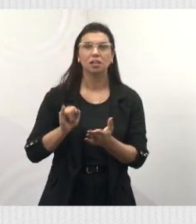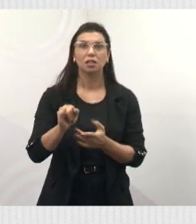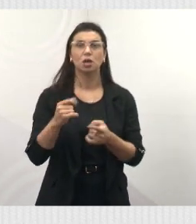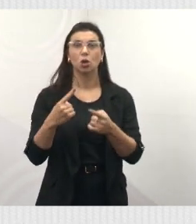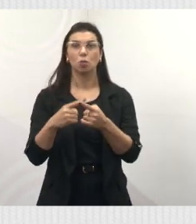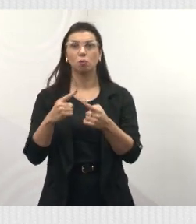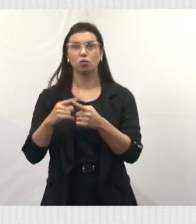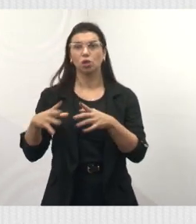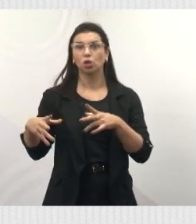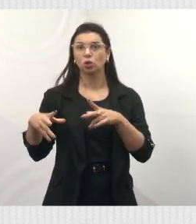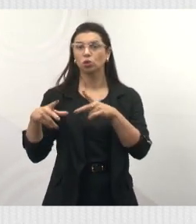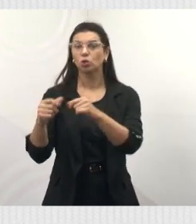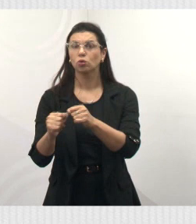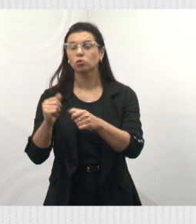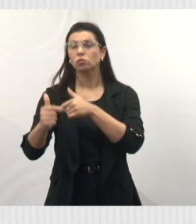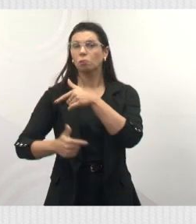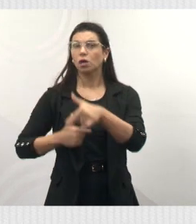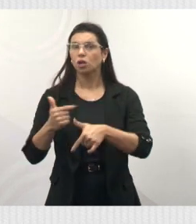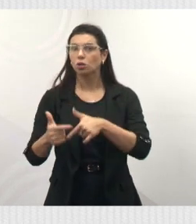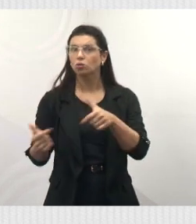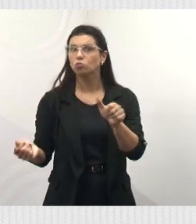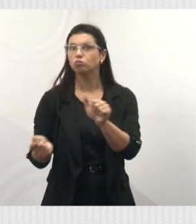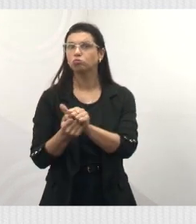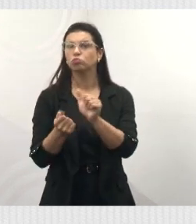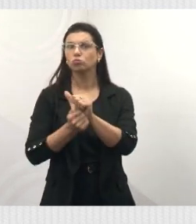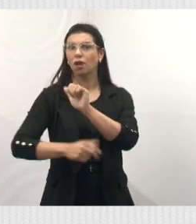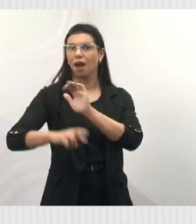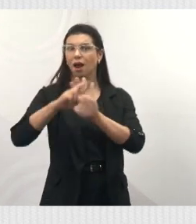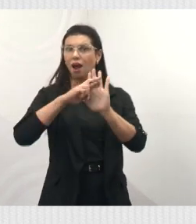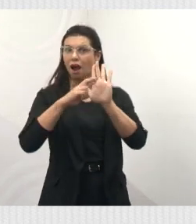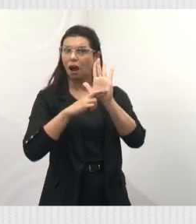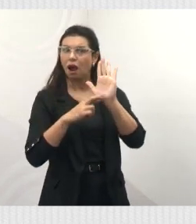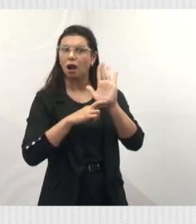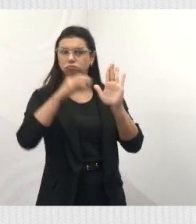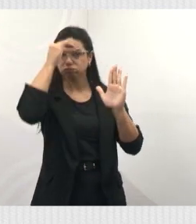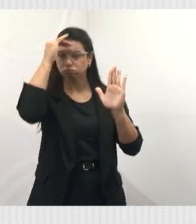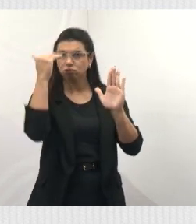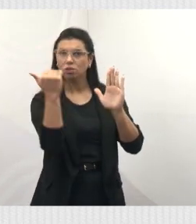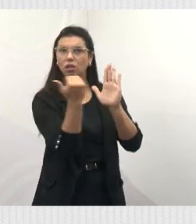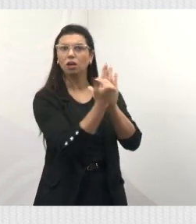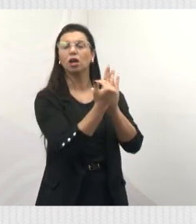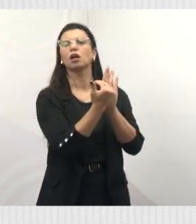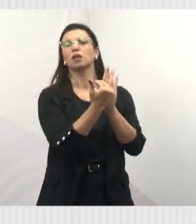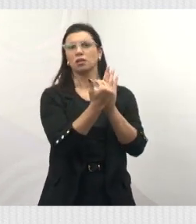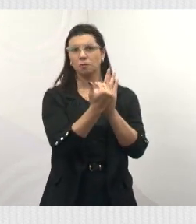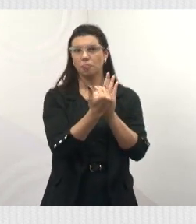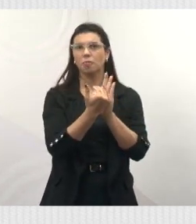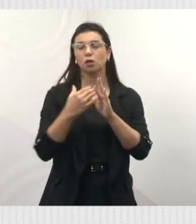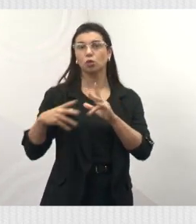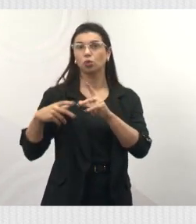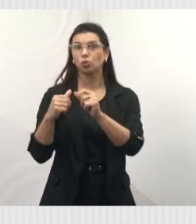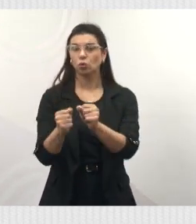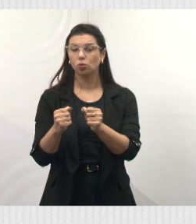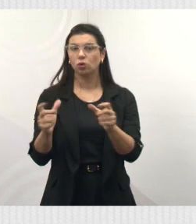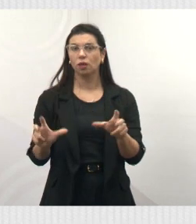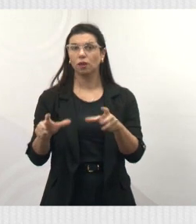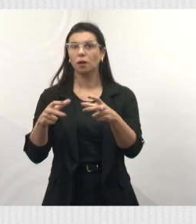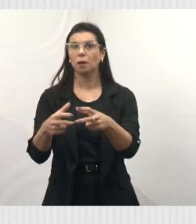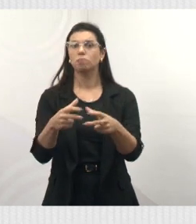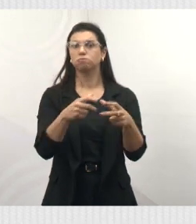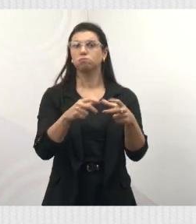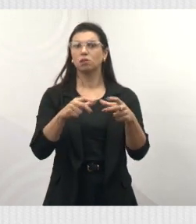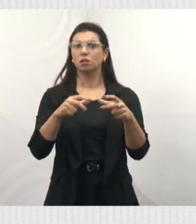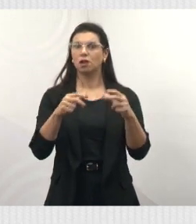preocupa na sua gestão municipal com as leis, com as regras, com a cidade que tem compromisso de o que é aprovado na Câmara Municipal